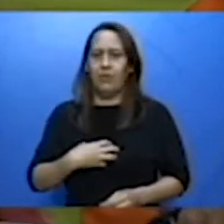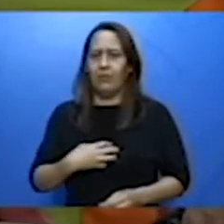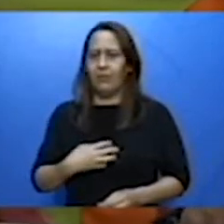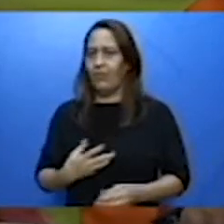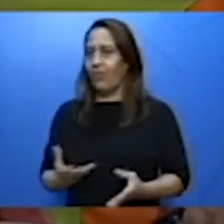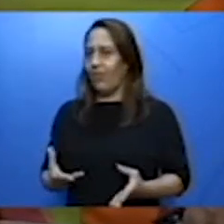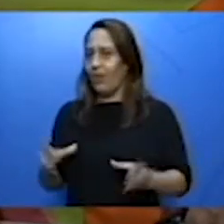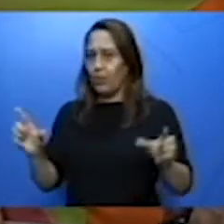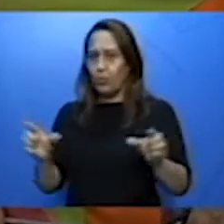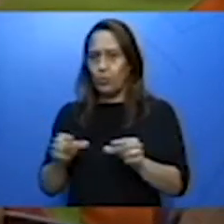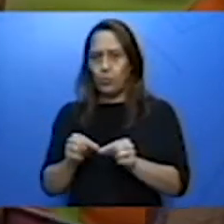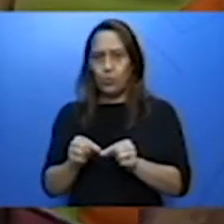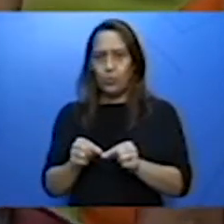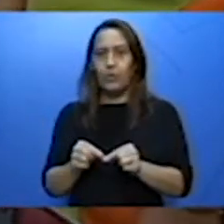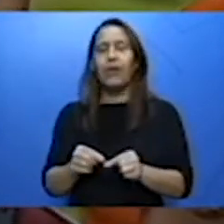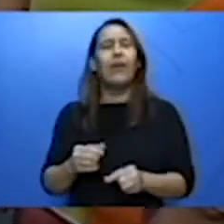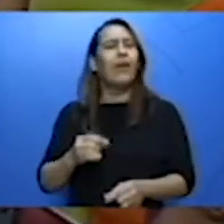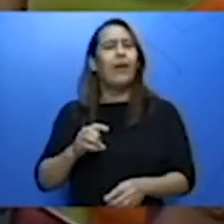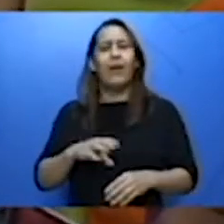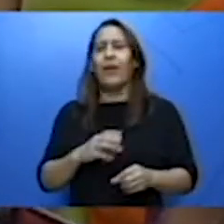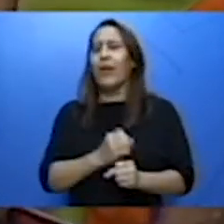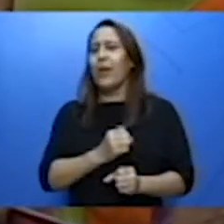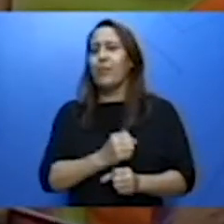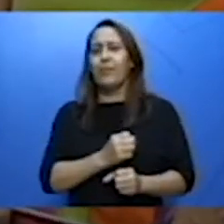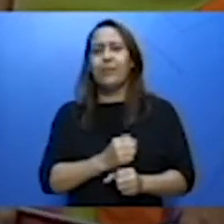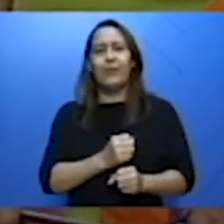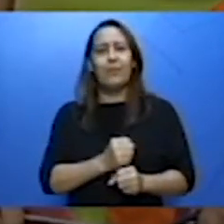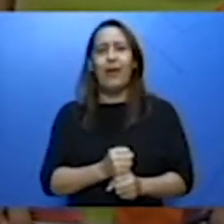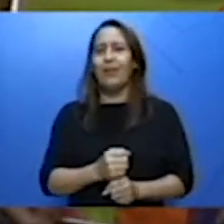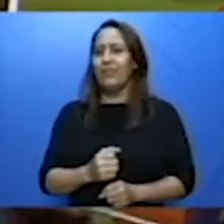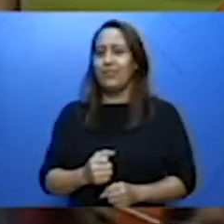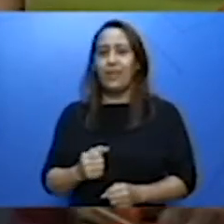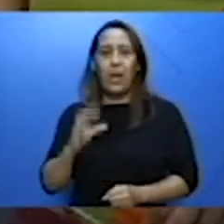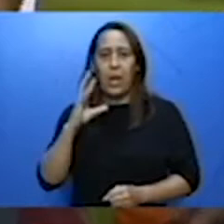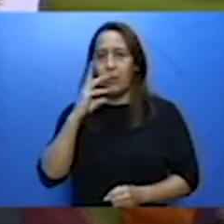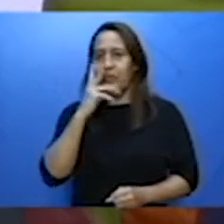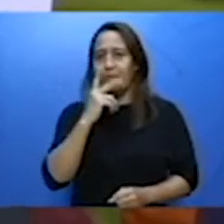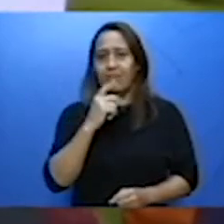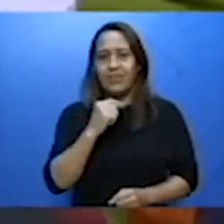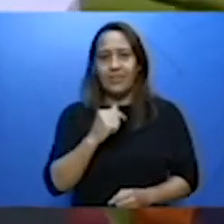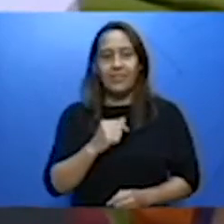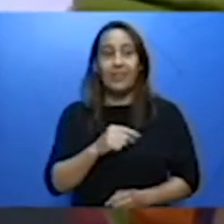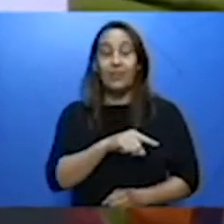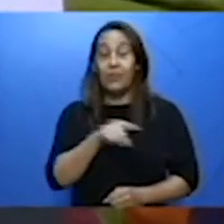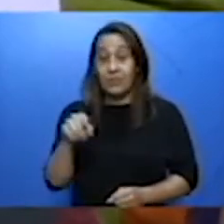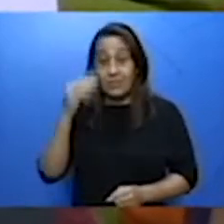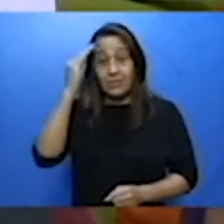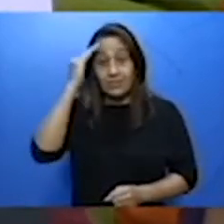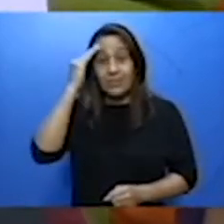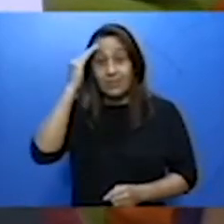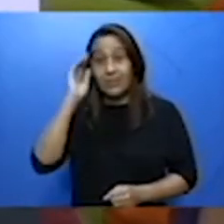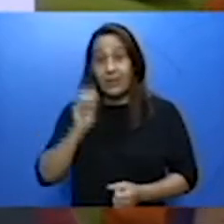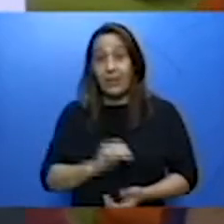gente. A matemática é muito linda, não é? Agora vocês conseguem entender por que tem continha que tem um númerozinho